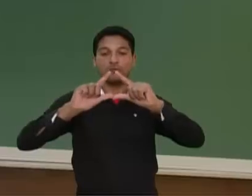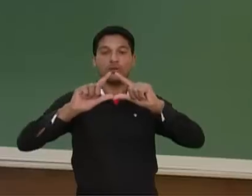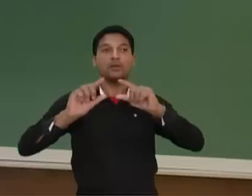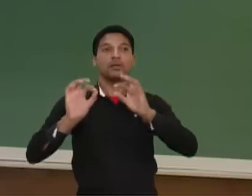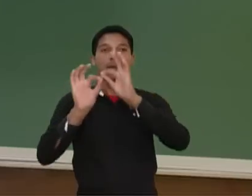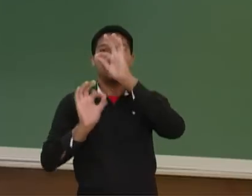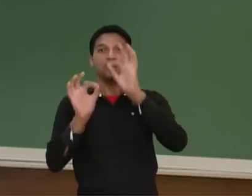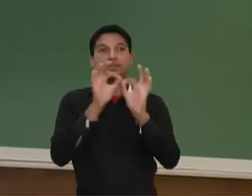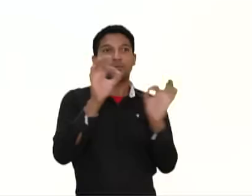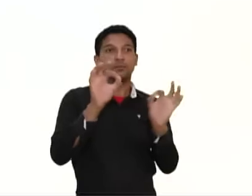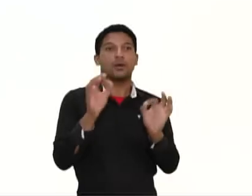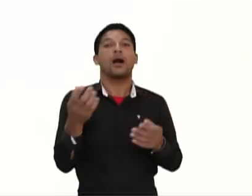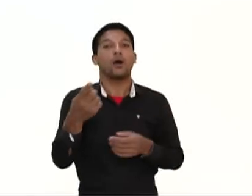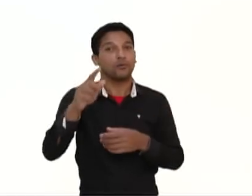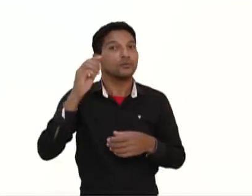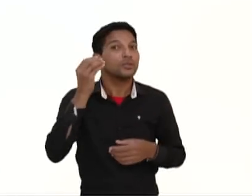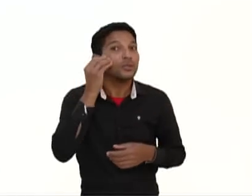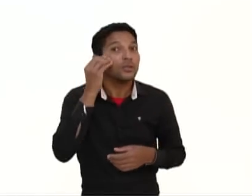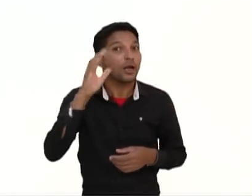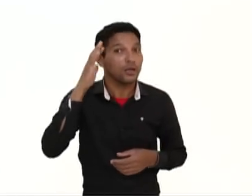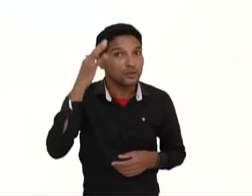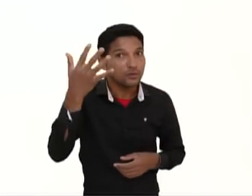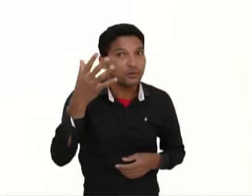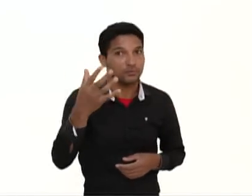fazer o exercício. Eu já volto com a resposta.